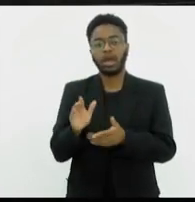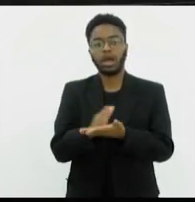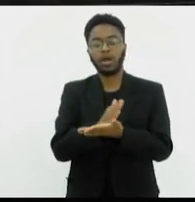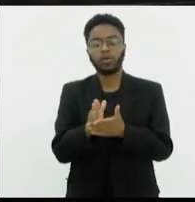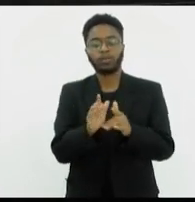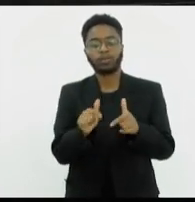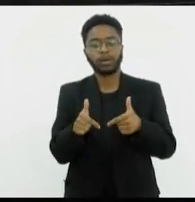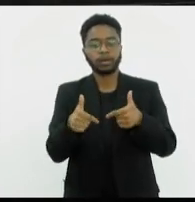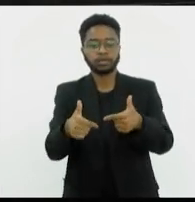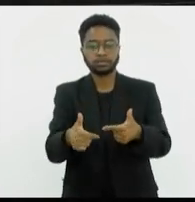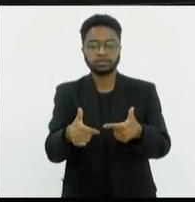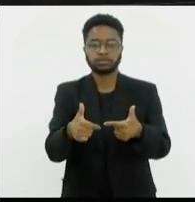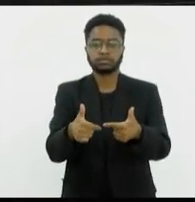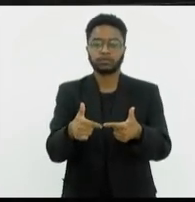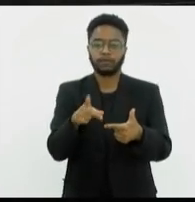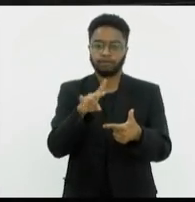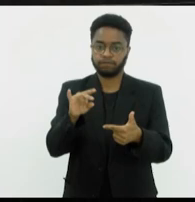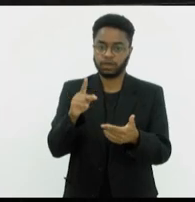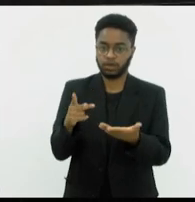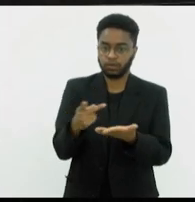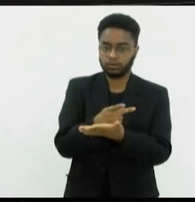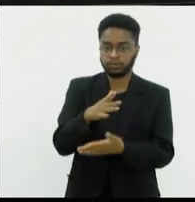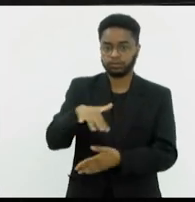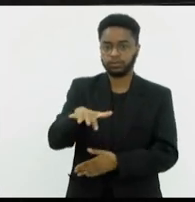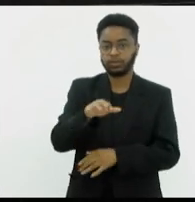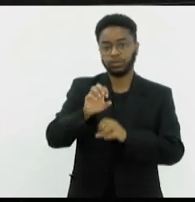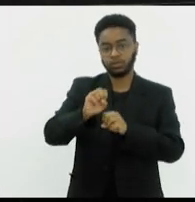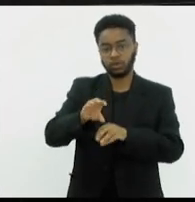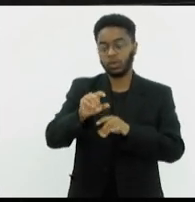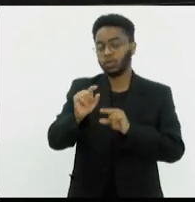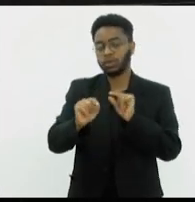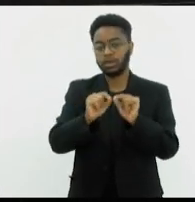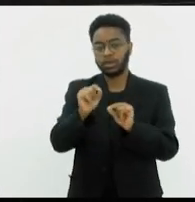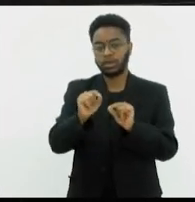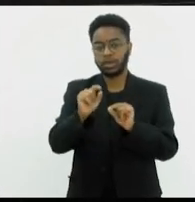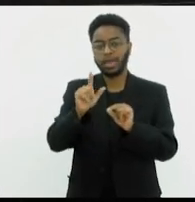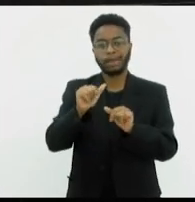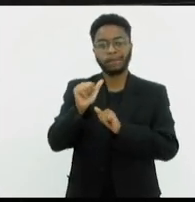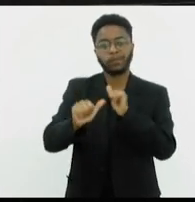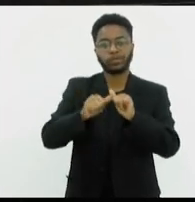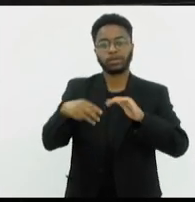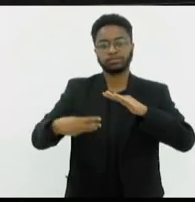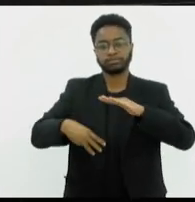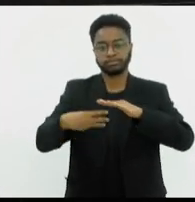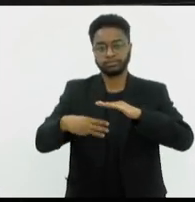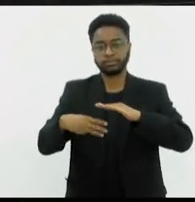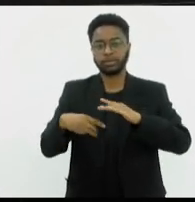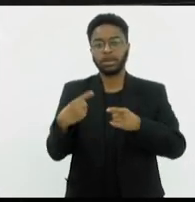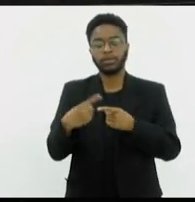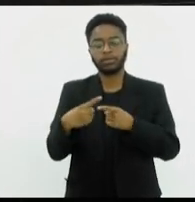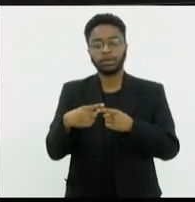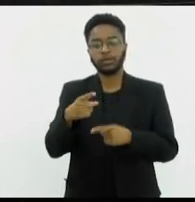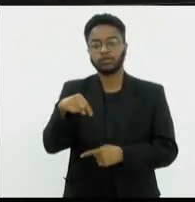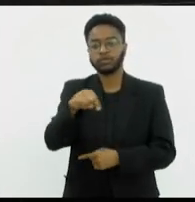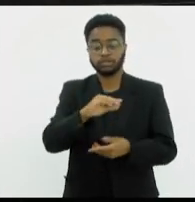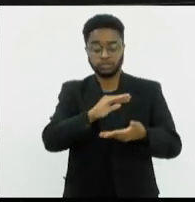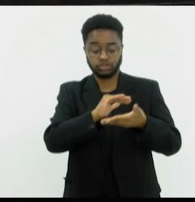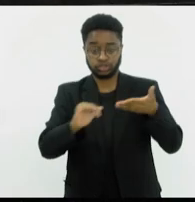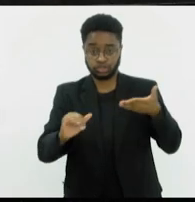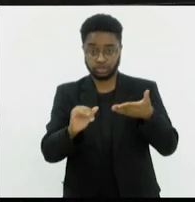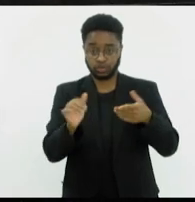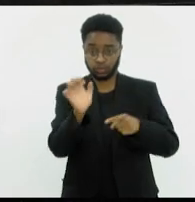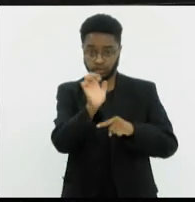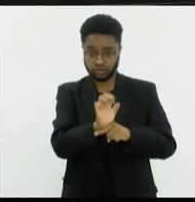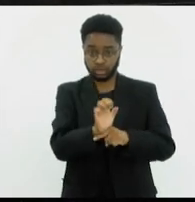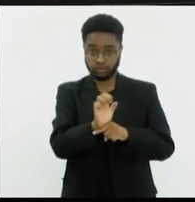estão para acontecer na educação, que é você terceirizar, que é você retira o Estado